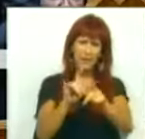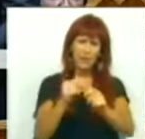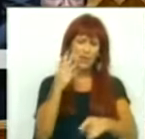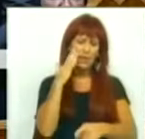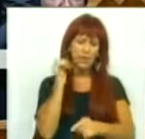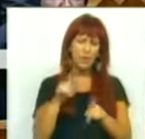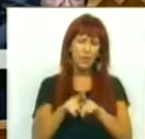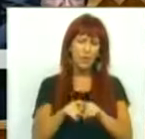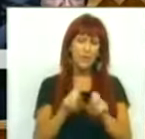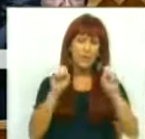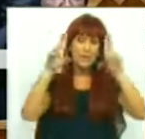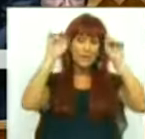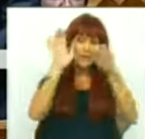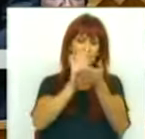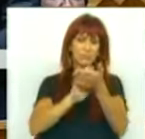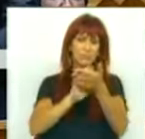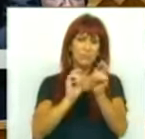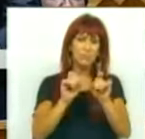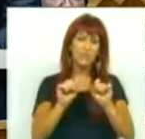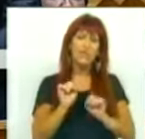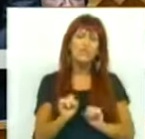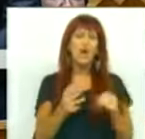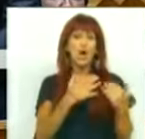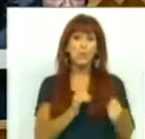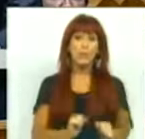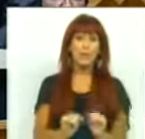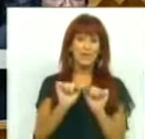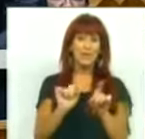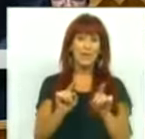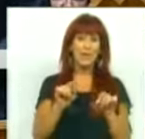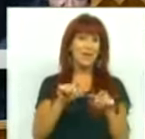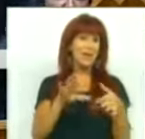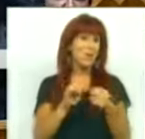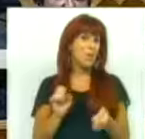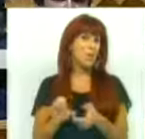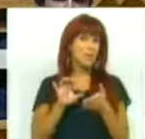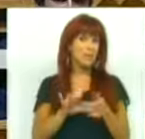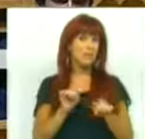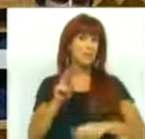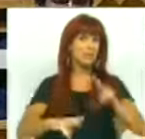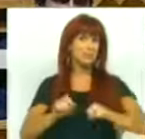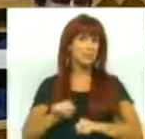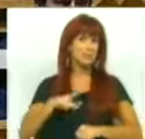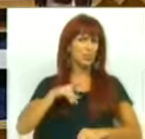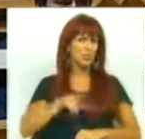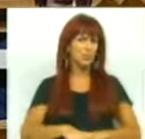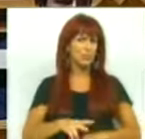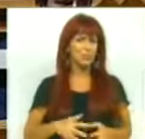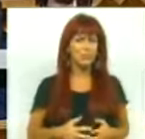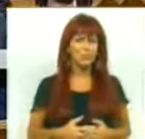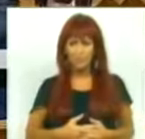com a tentativa de branqueamento daquelas que são as suas responsabilidades na situação financeira do país.